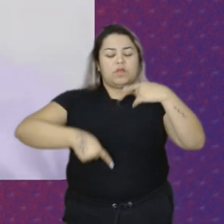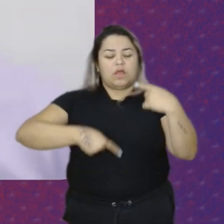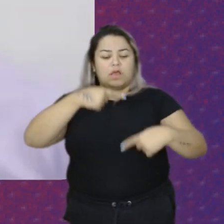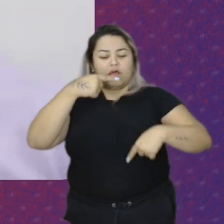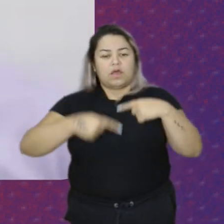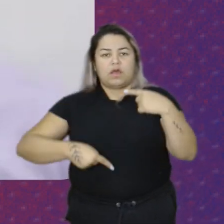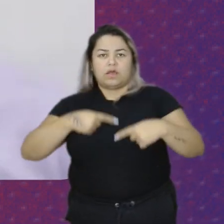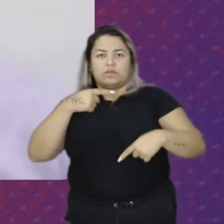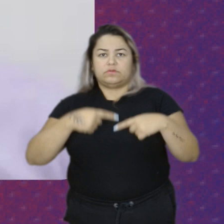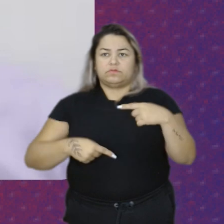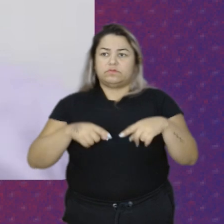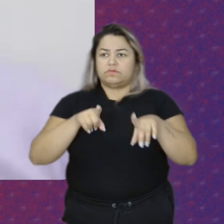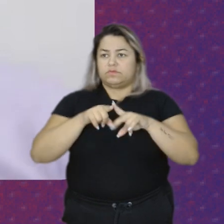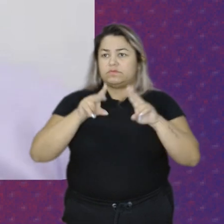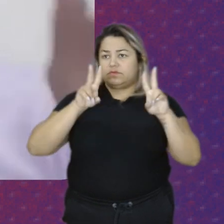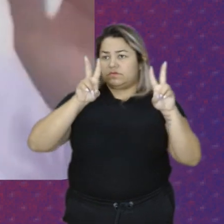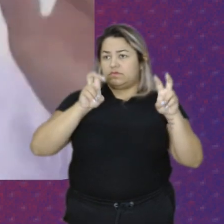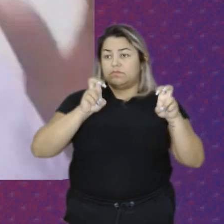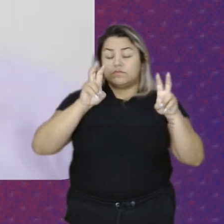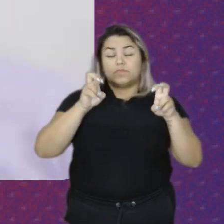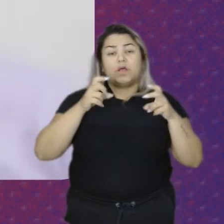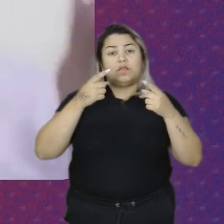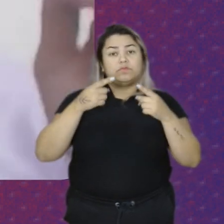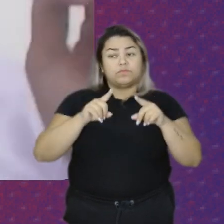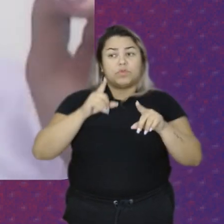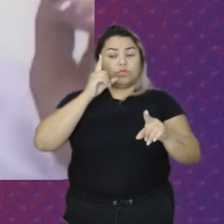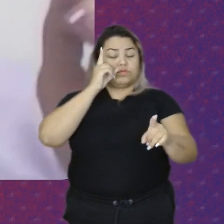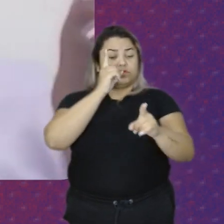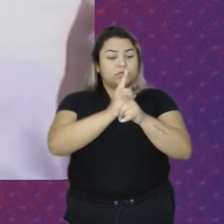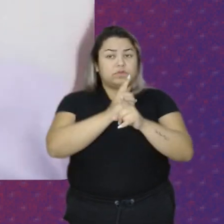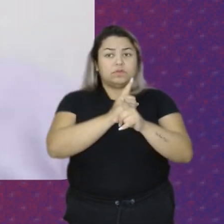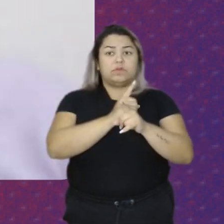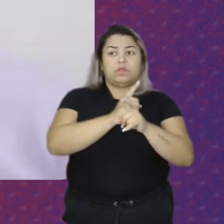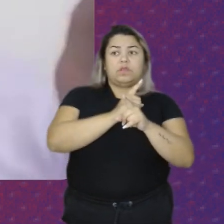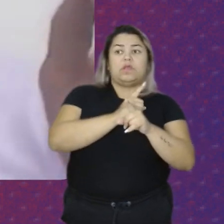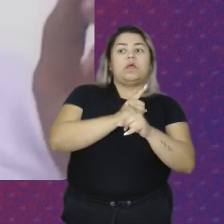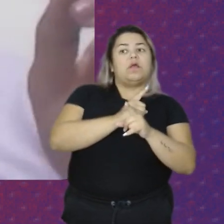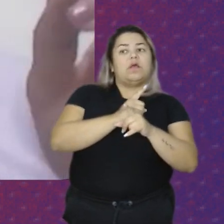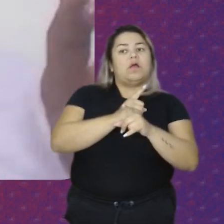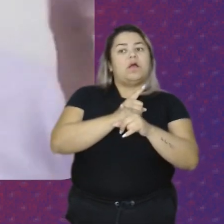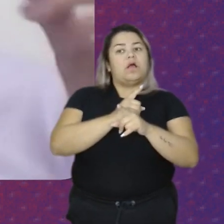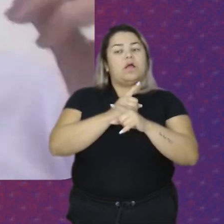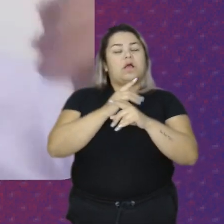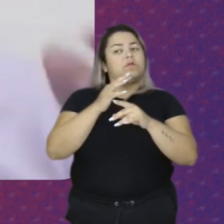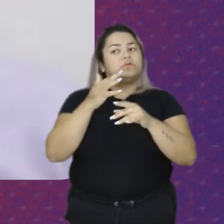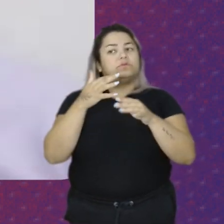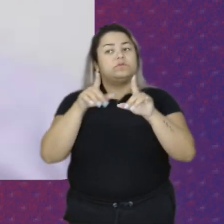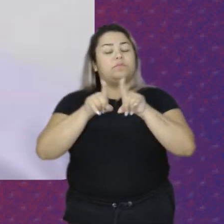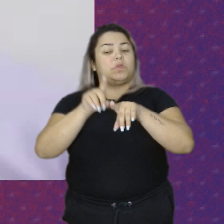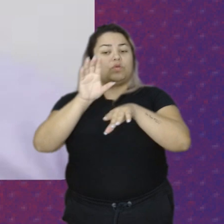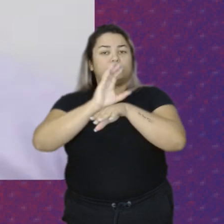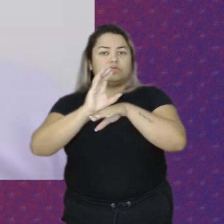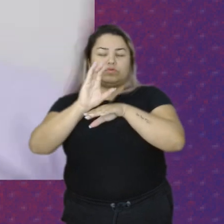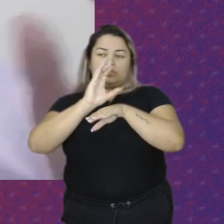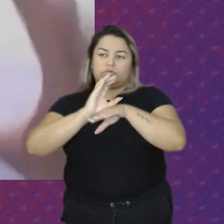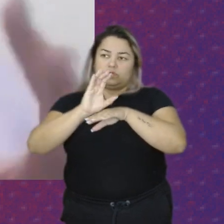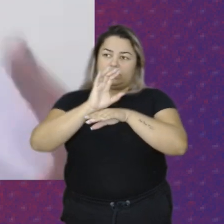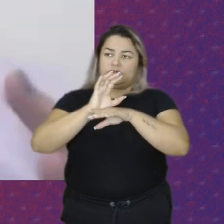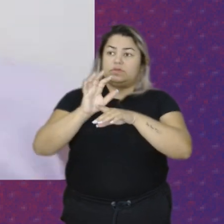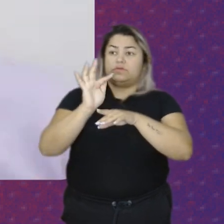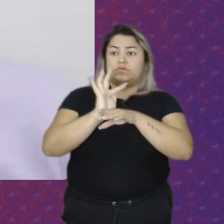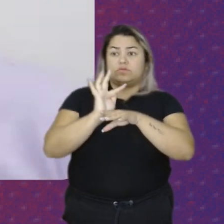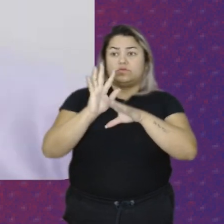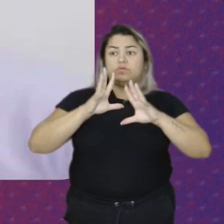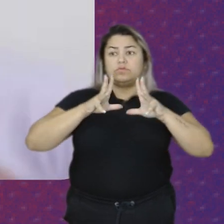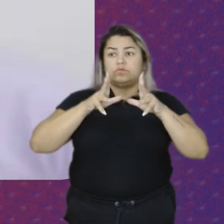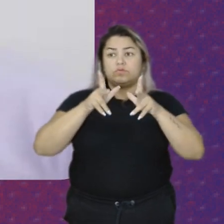debater esses eixos temáticos. Então, os encontros, as caravanas, os cursos de formação, todo